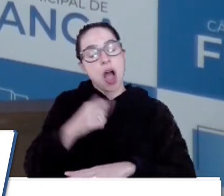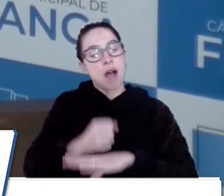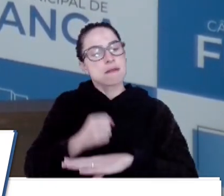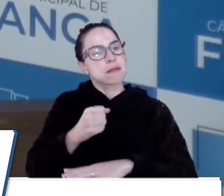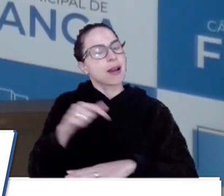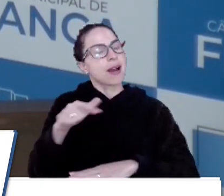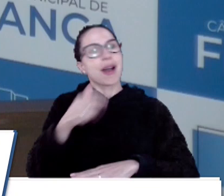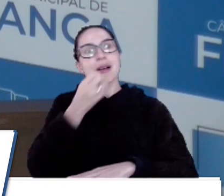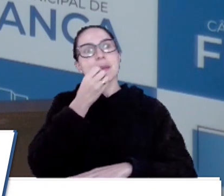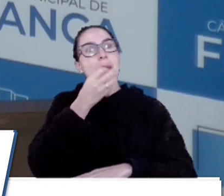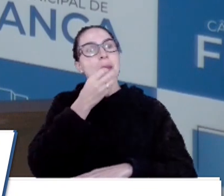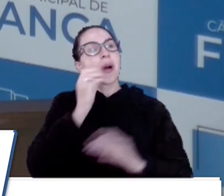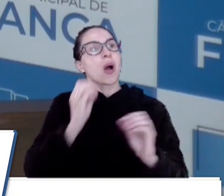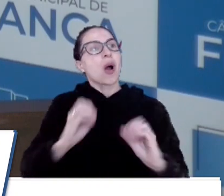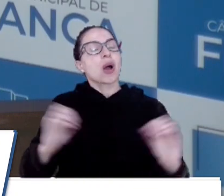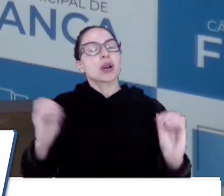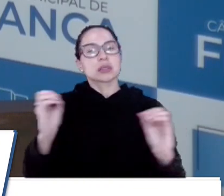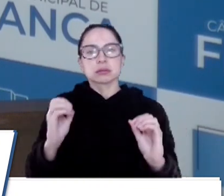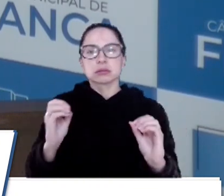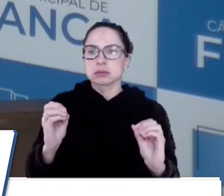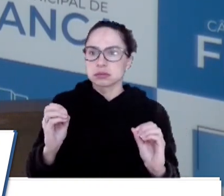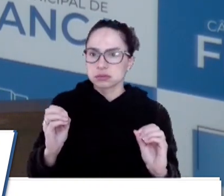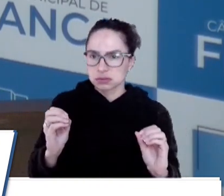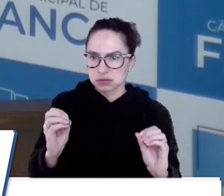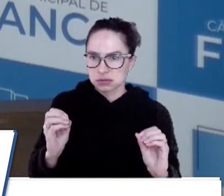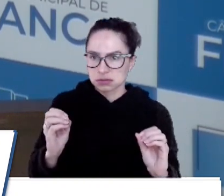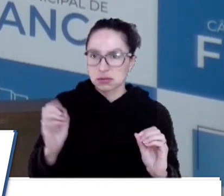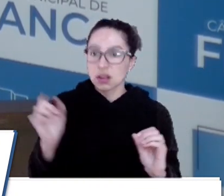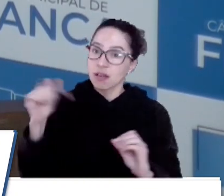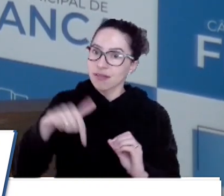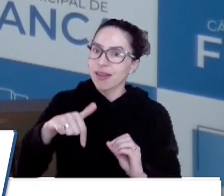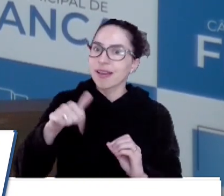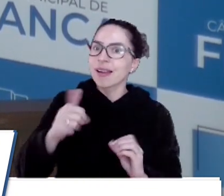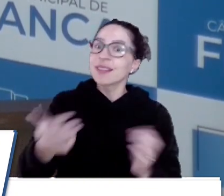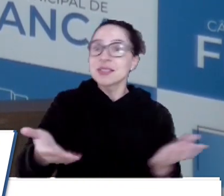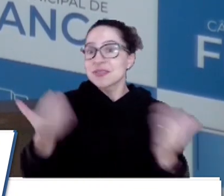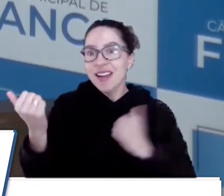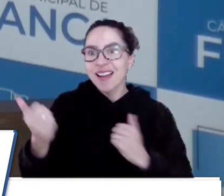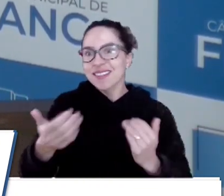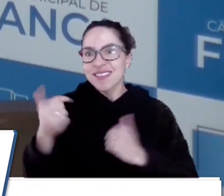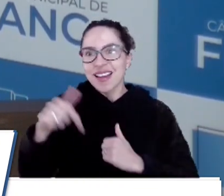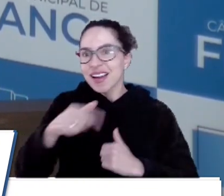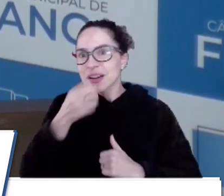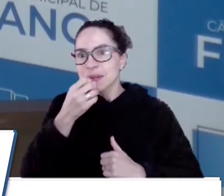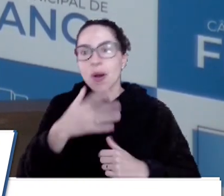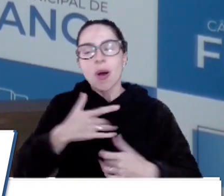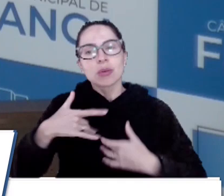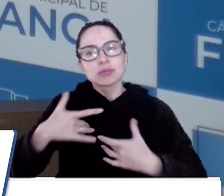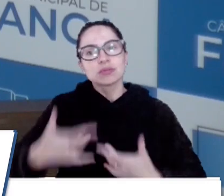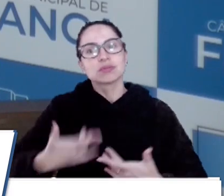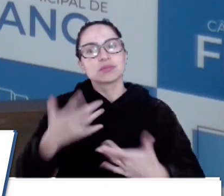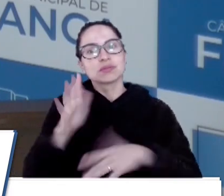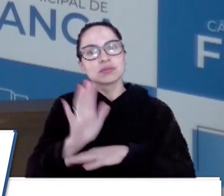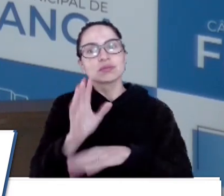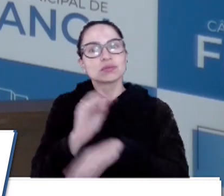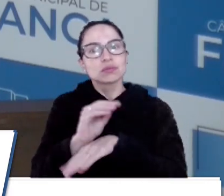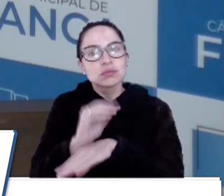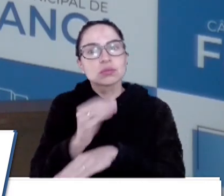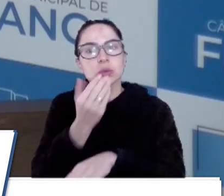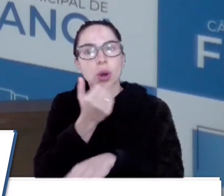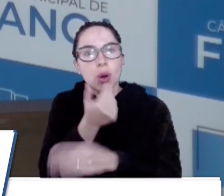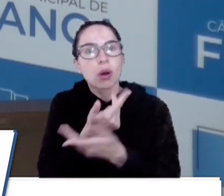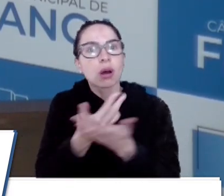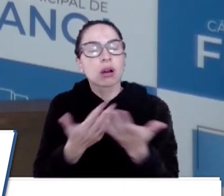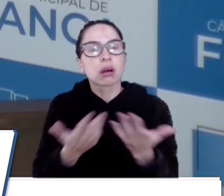Éden. Olha para você ver, vem para cá que aqui o povo é bom, generoso, a gente tem comida, a gente tem... Então,